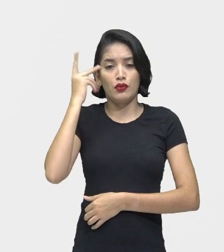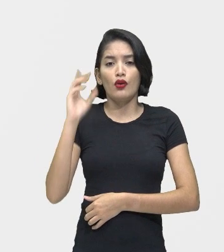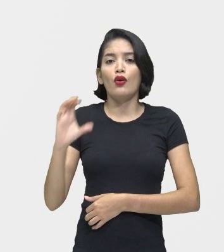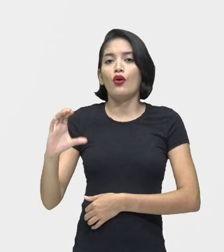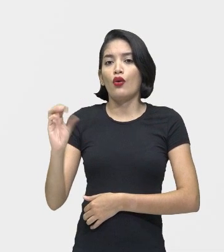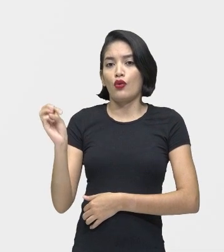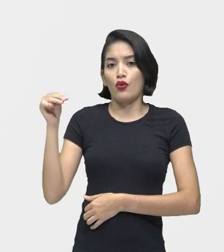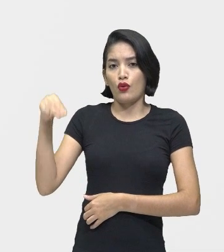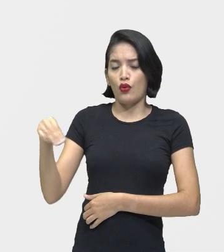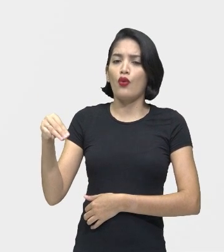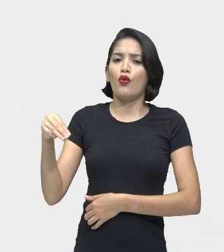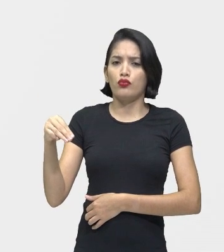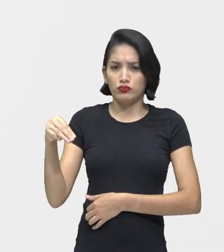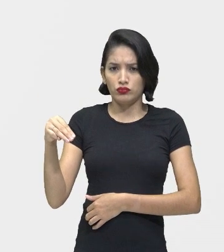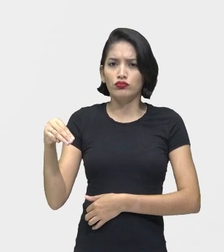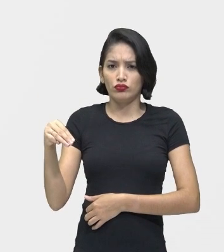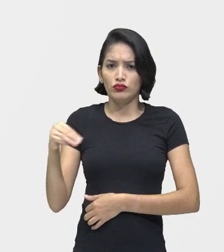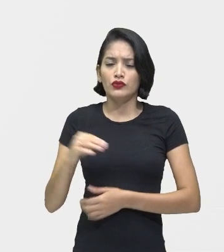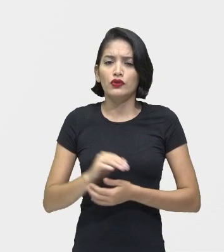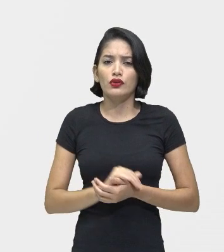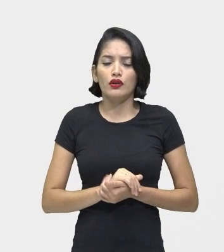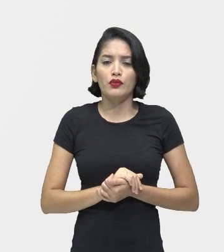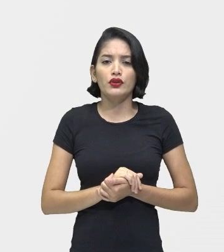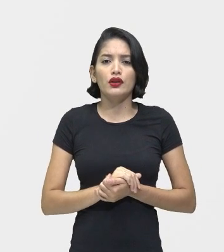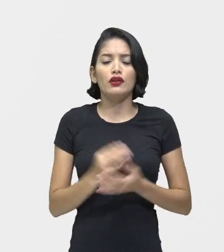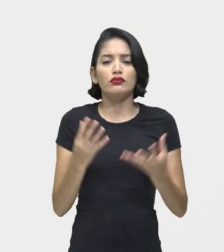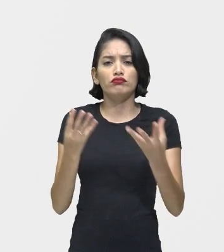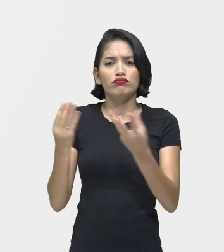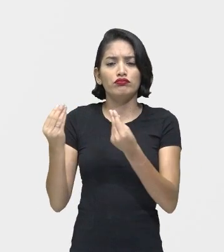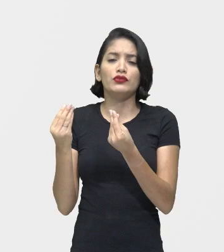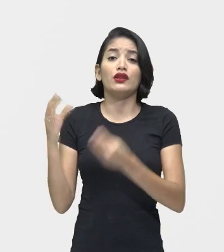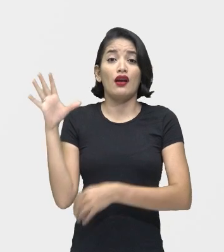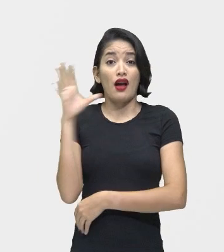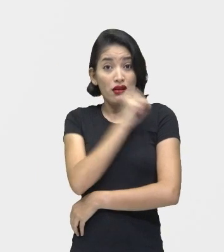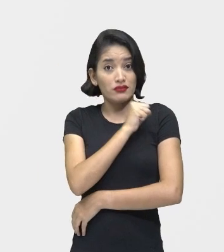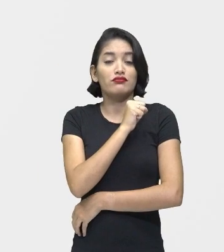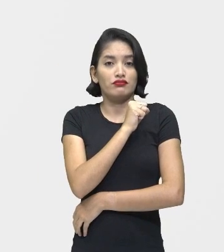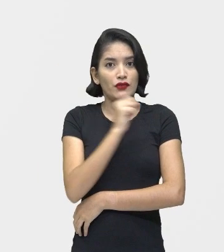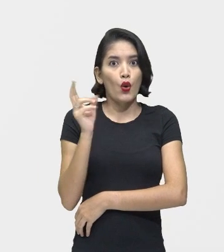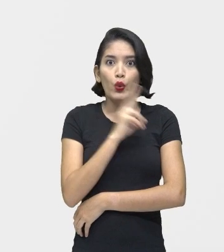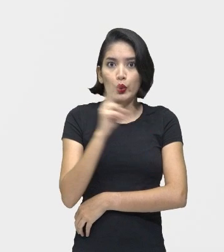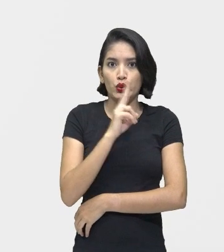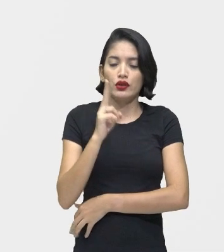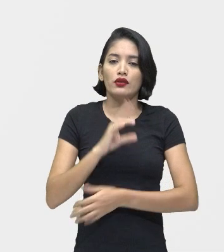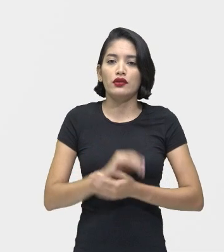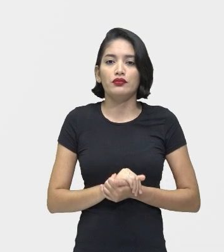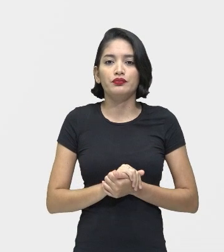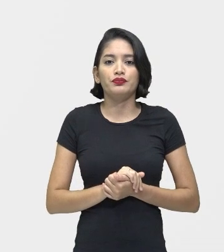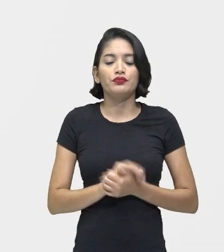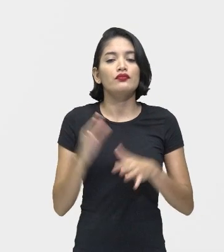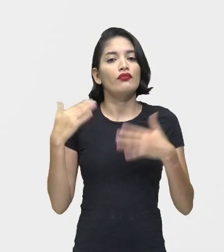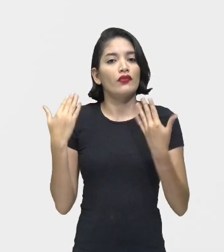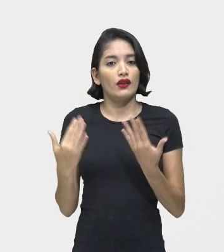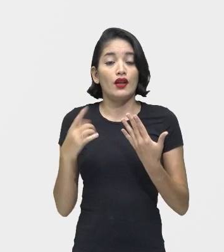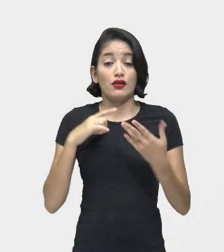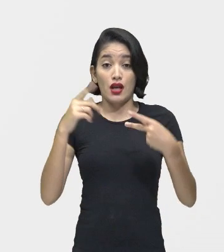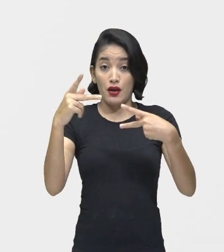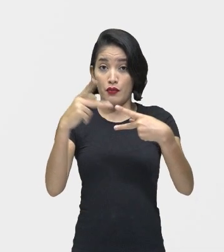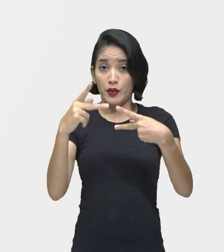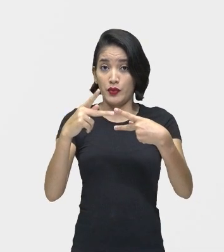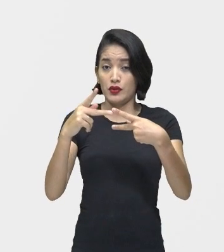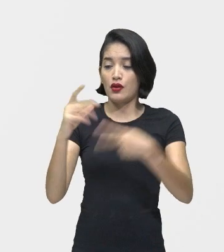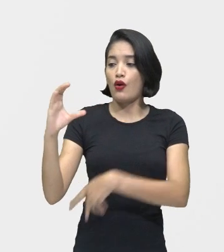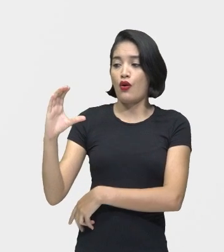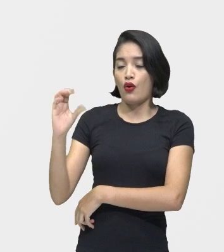muita pessoa. Então, observe aí, com muita pressa, aliás. Então, aí, olha, eu tenho a preposição